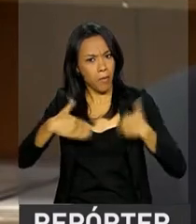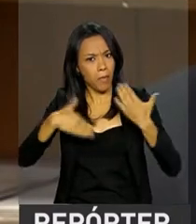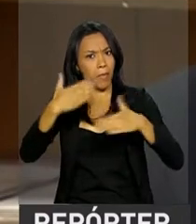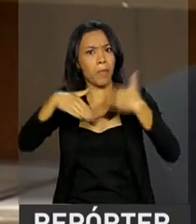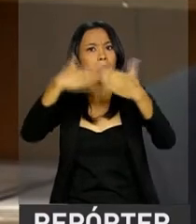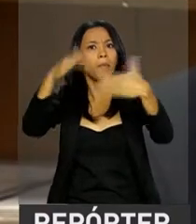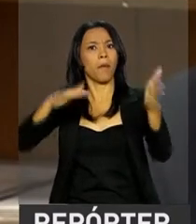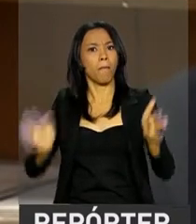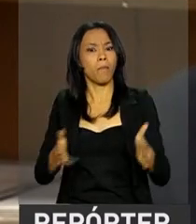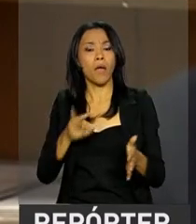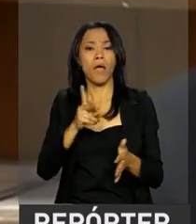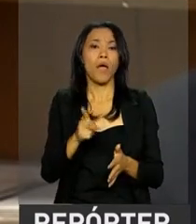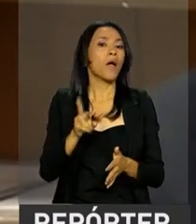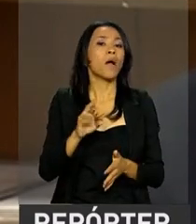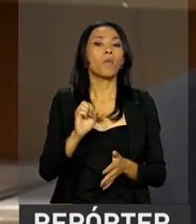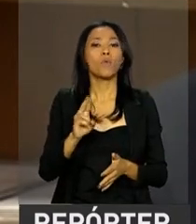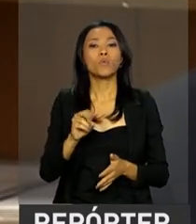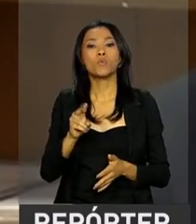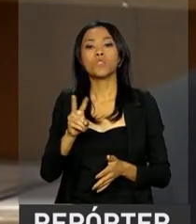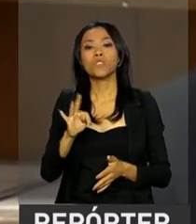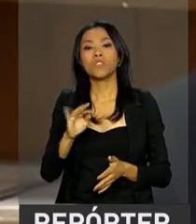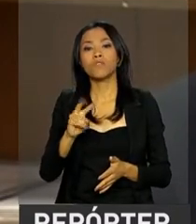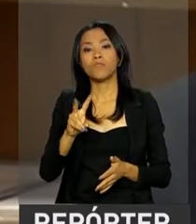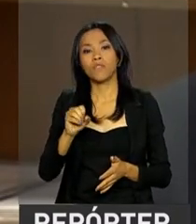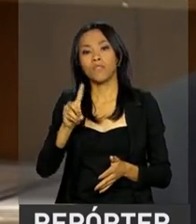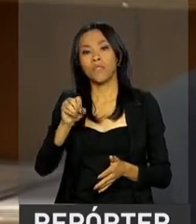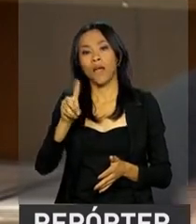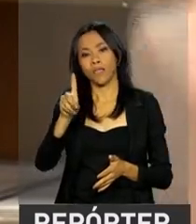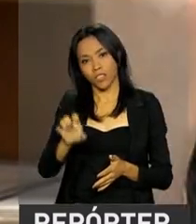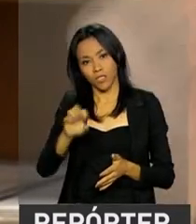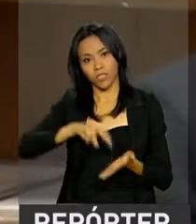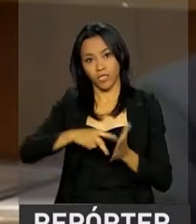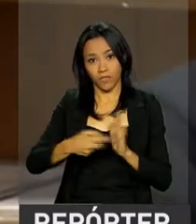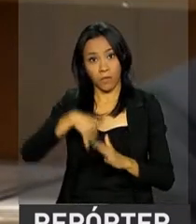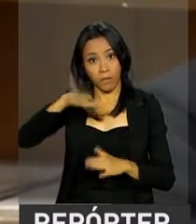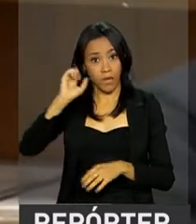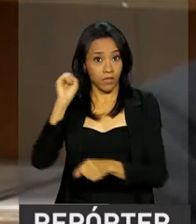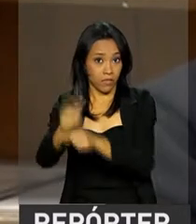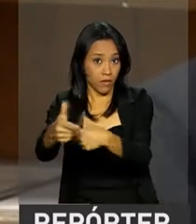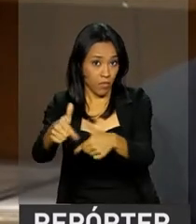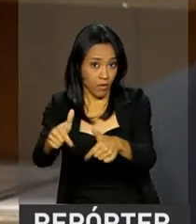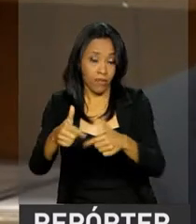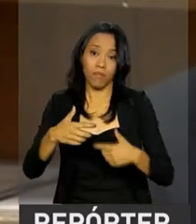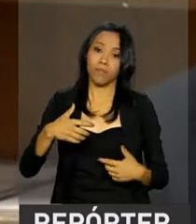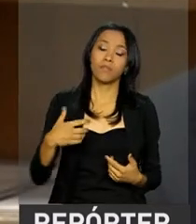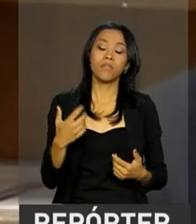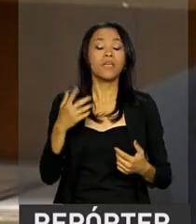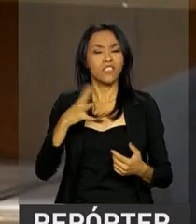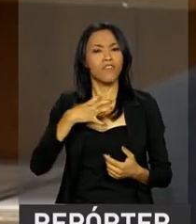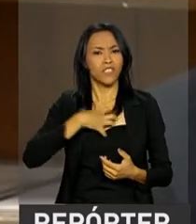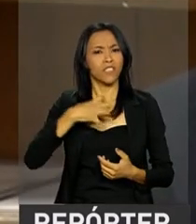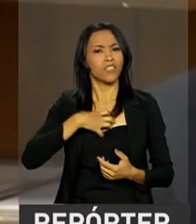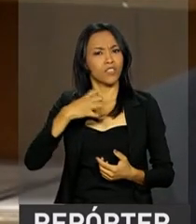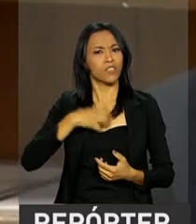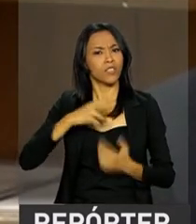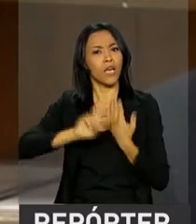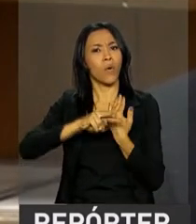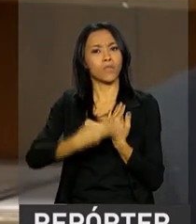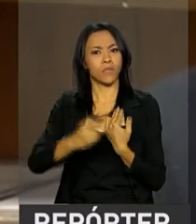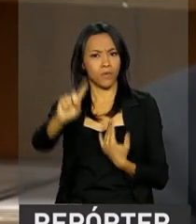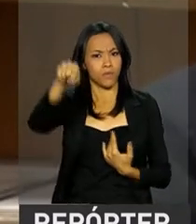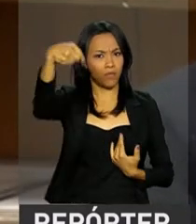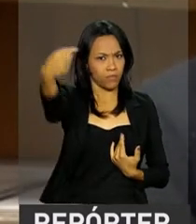mais produtividade significa crescimento e significa mais emprego. Então, lá na frente, nós vamos sentir os efeitos da